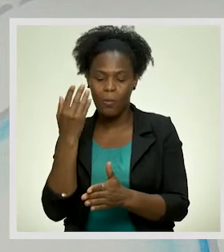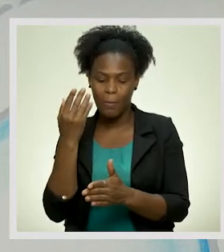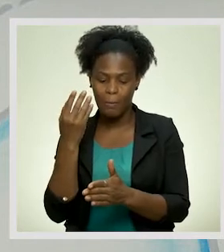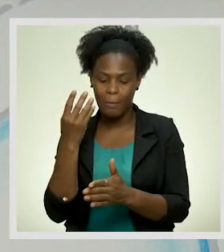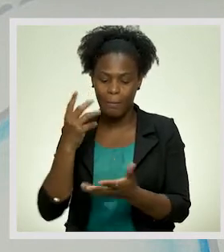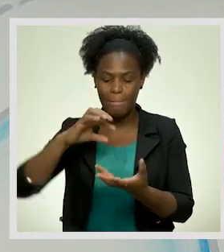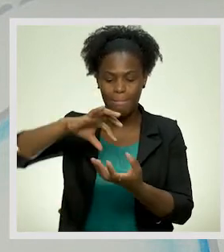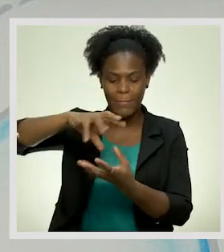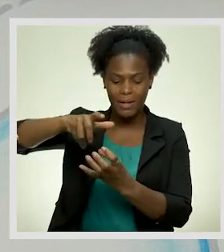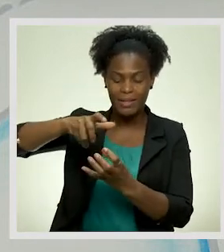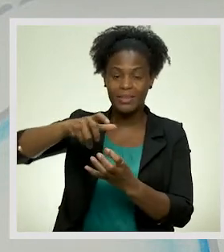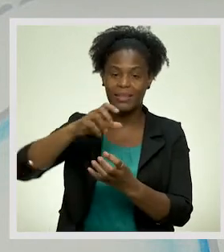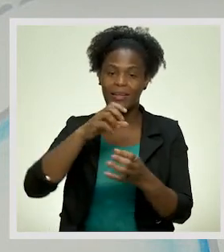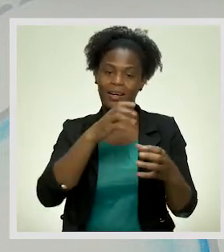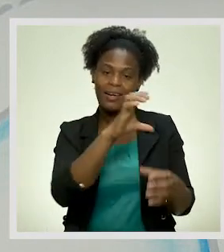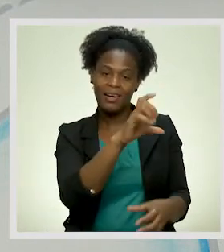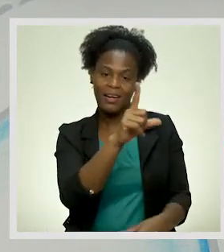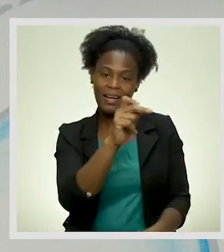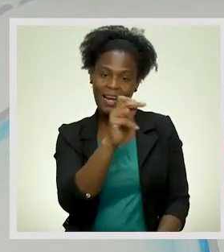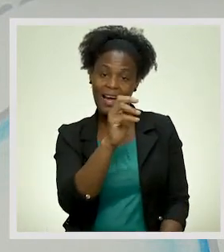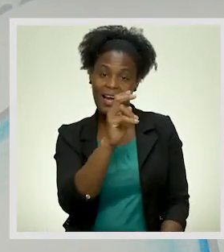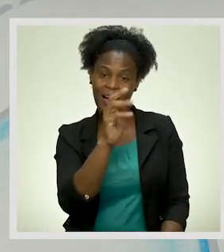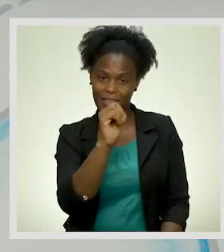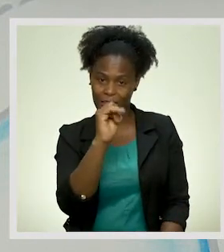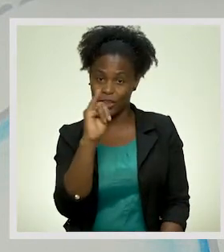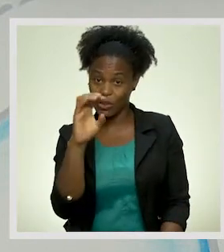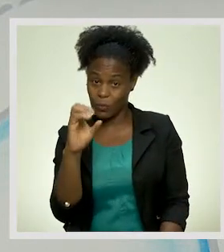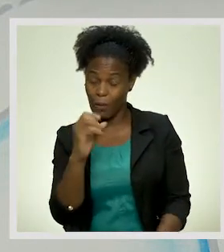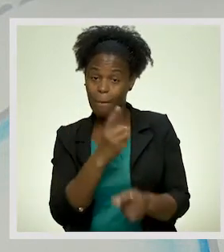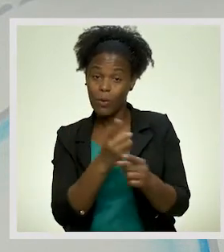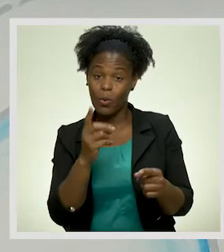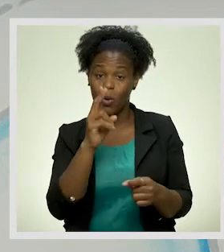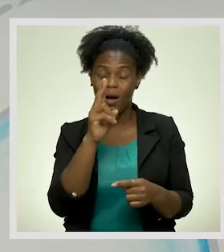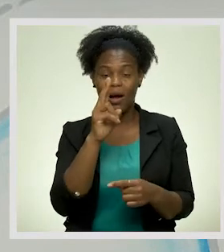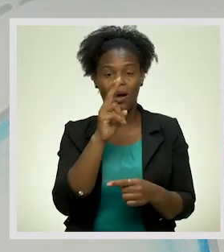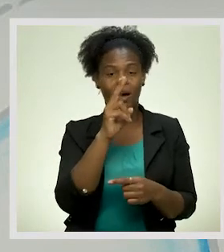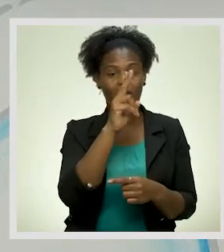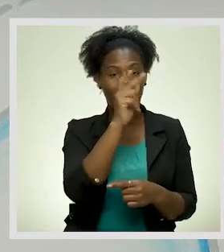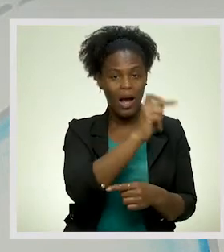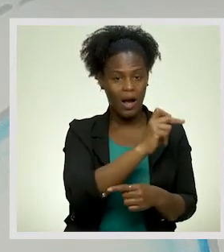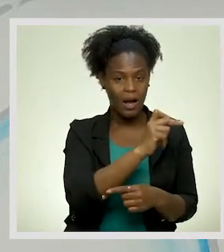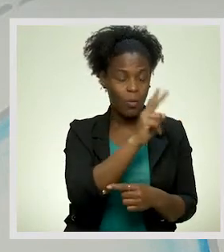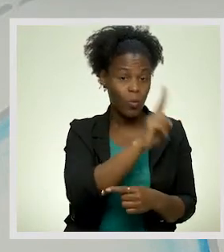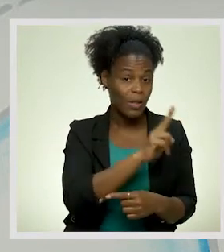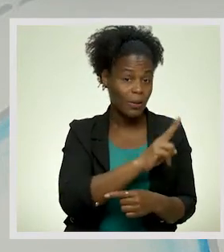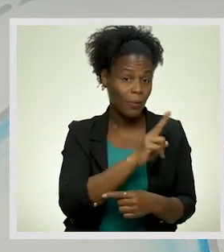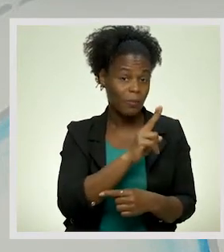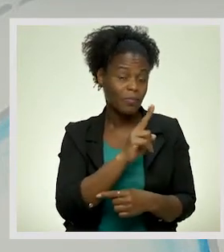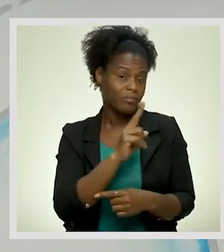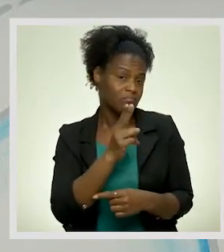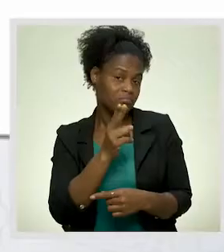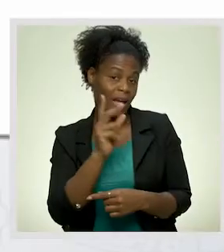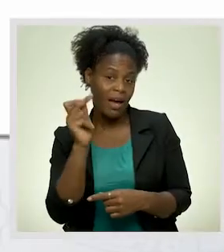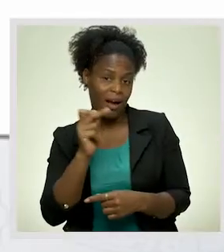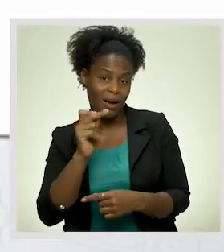planetas clássicos. Porque, segundo a União Astronômica Internacional, um corpo celeste, para